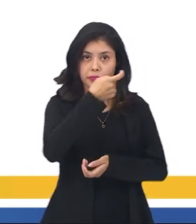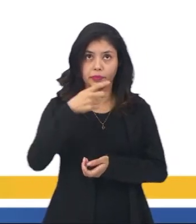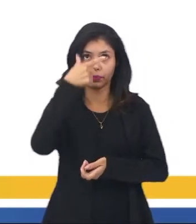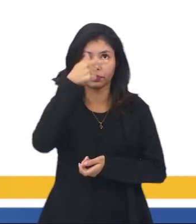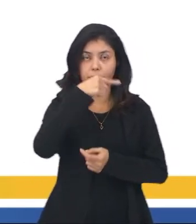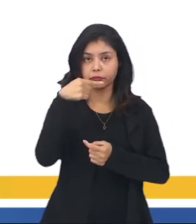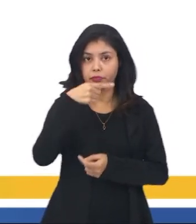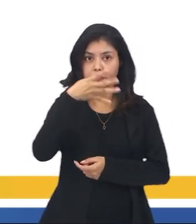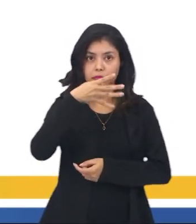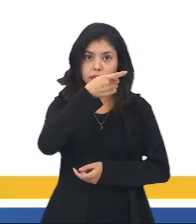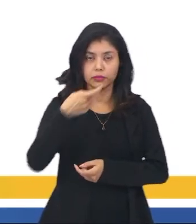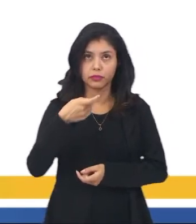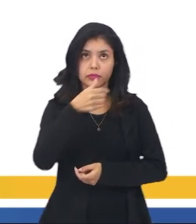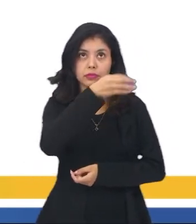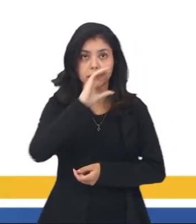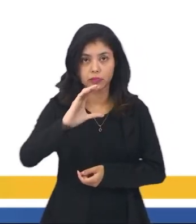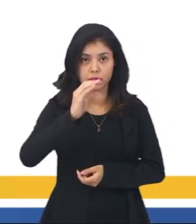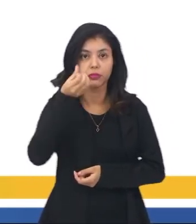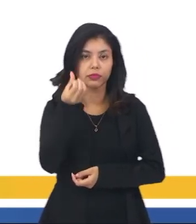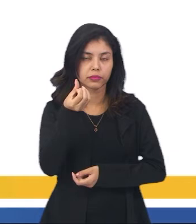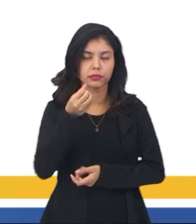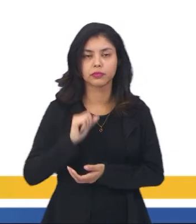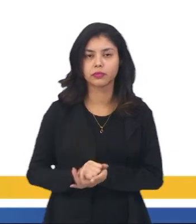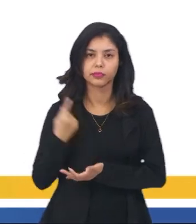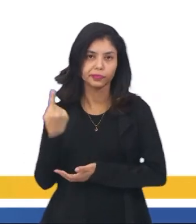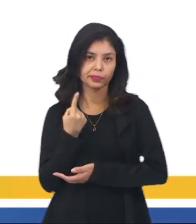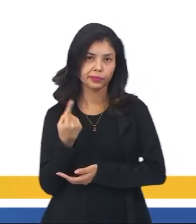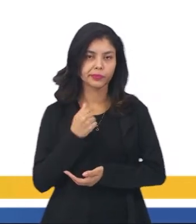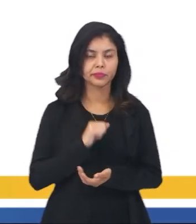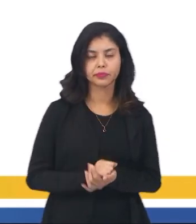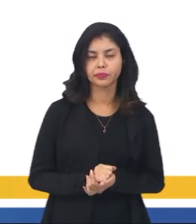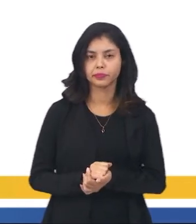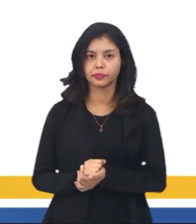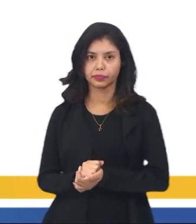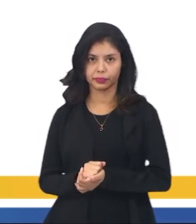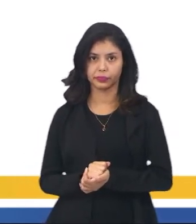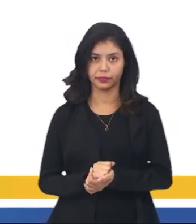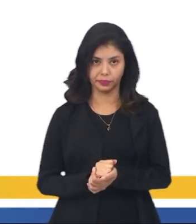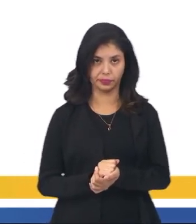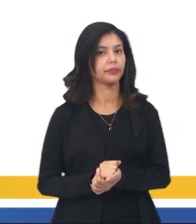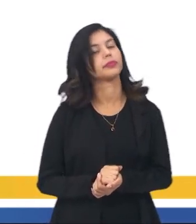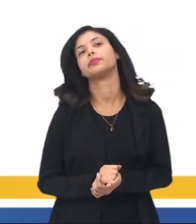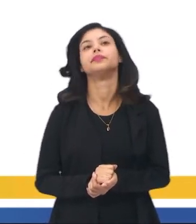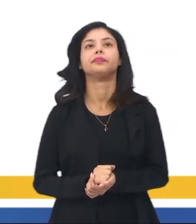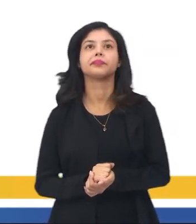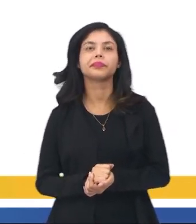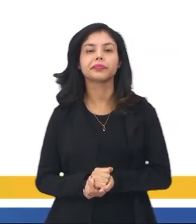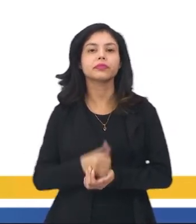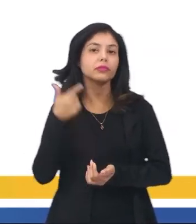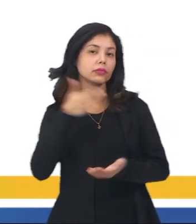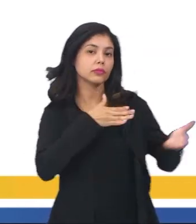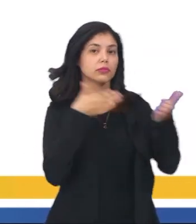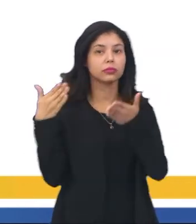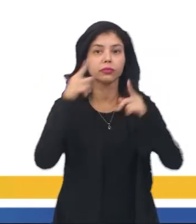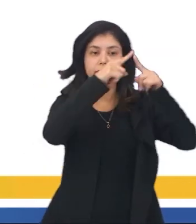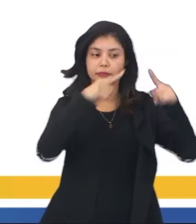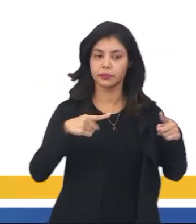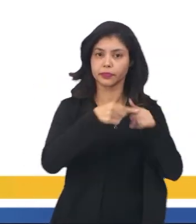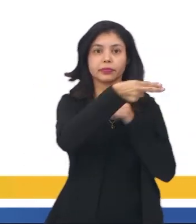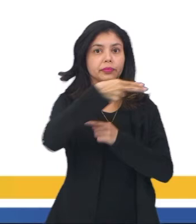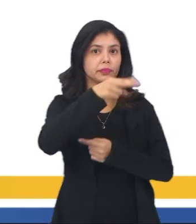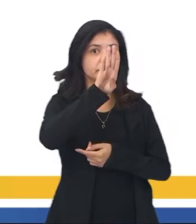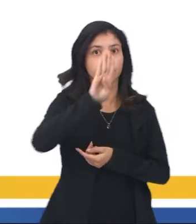b quem está com x e o c quem está sozinho, o termo independente, né? Segundo momento, vamos fazer o